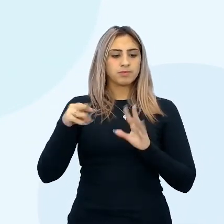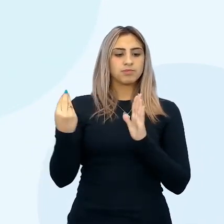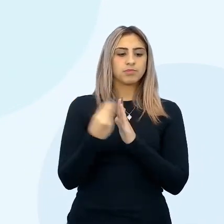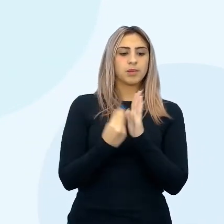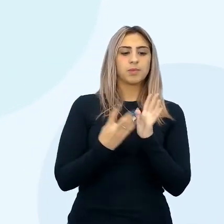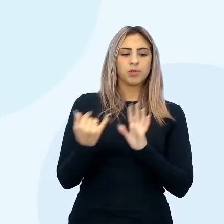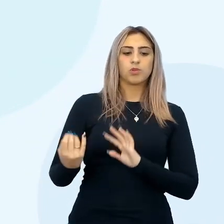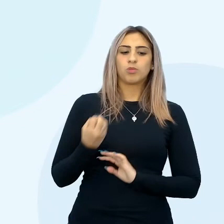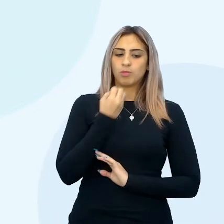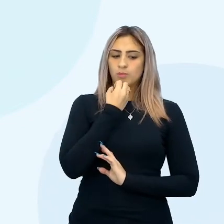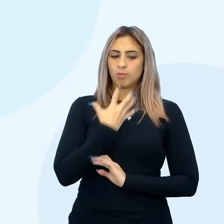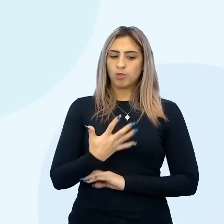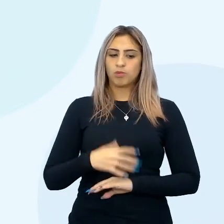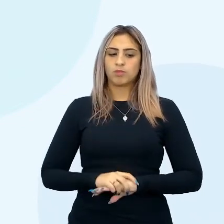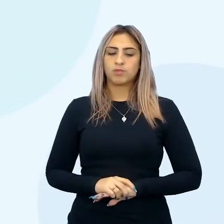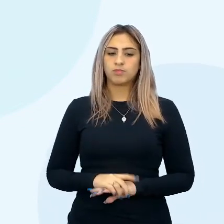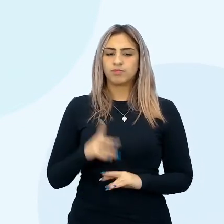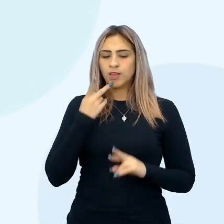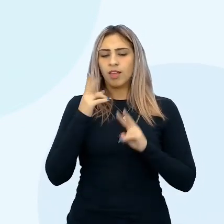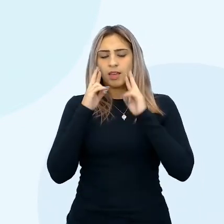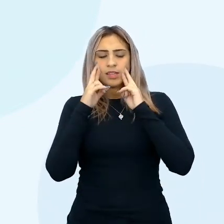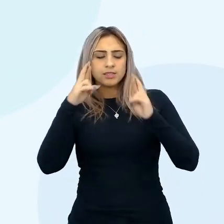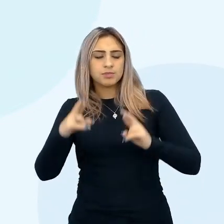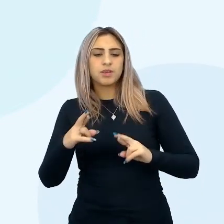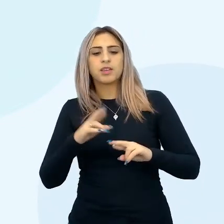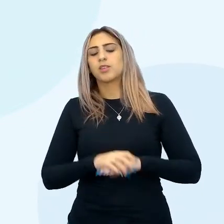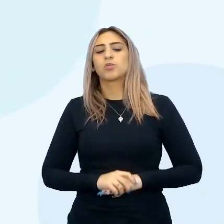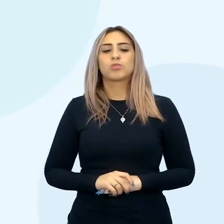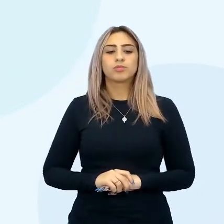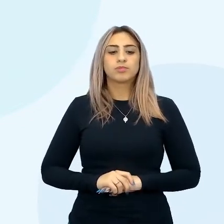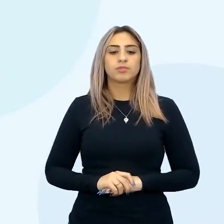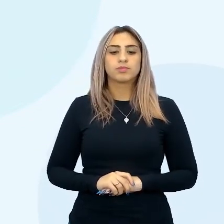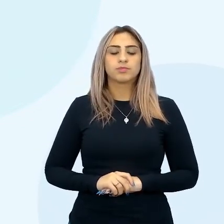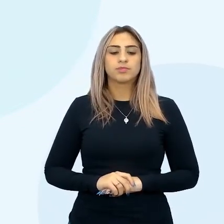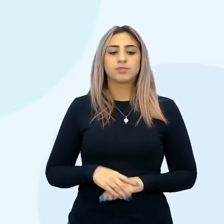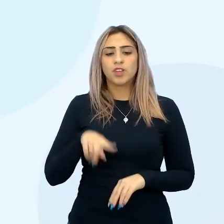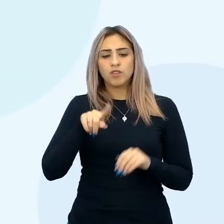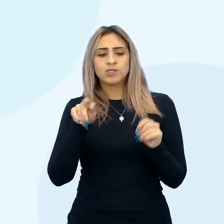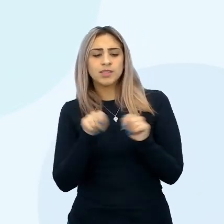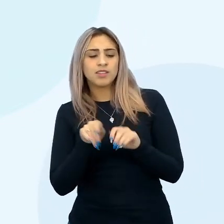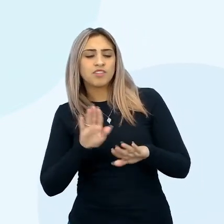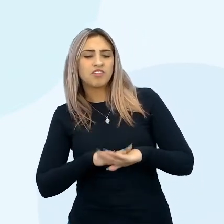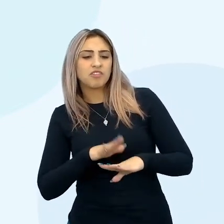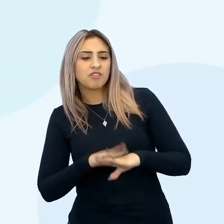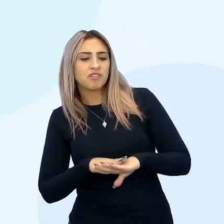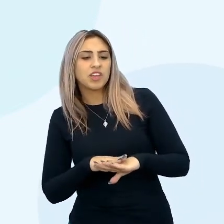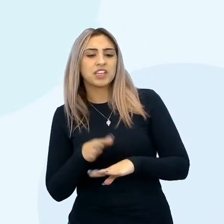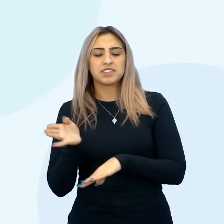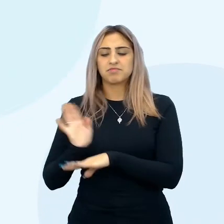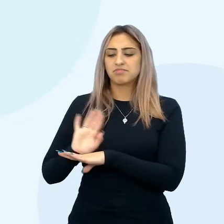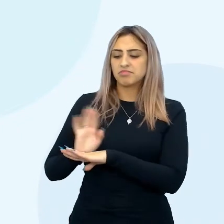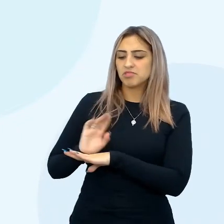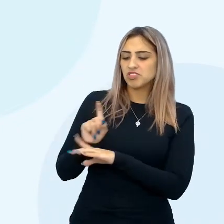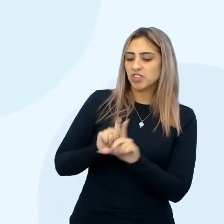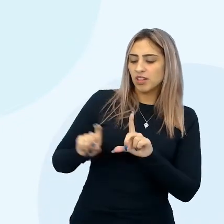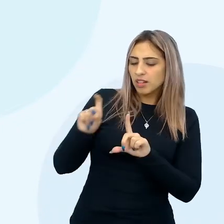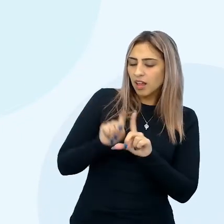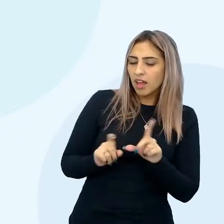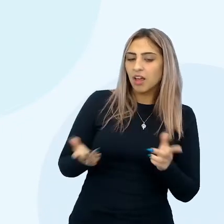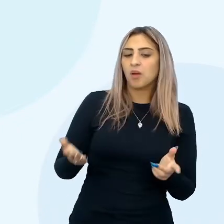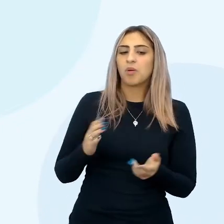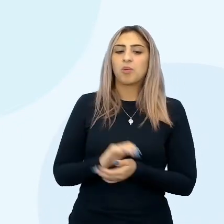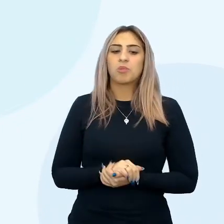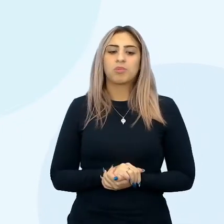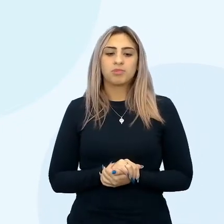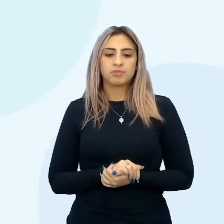muito bom, né? Vamos debater a respeito. Você coloca o que vocês fizeram. Se você fez a filmoteca digital, disponibiliza isso para a comunidade.